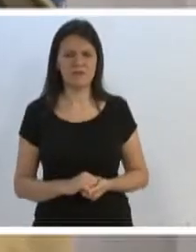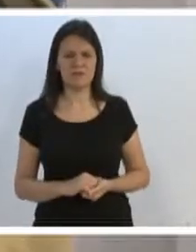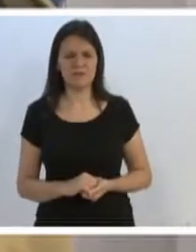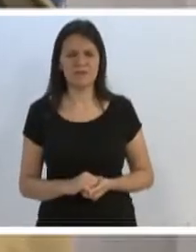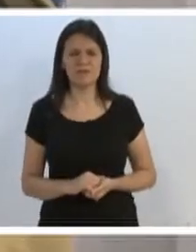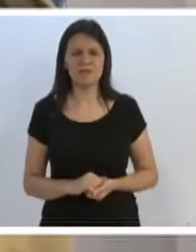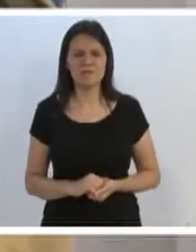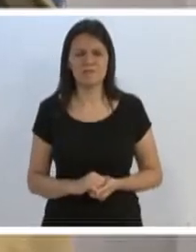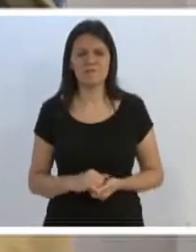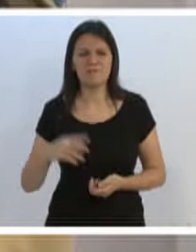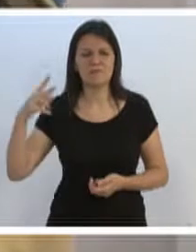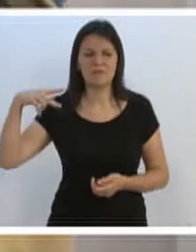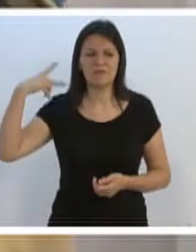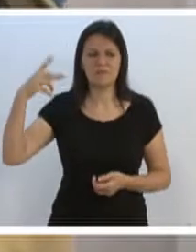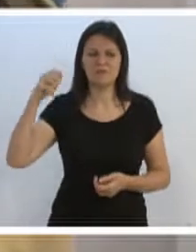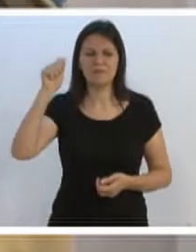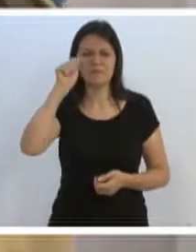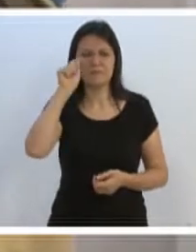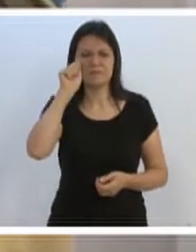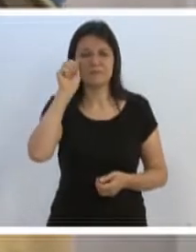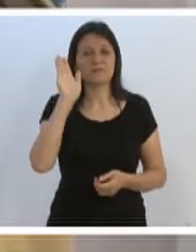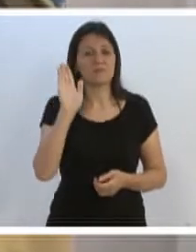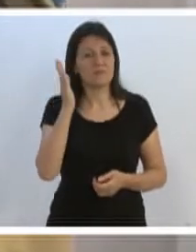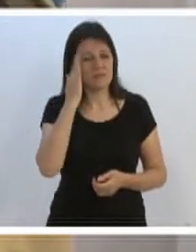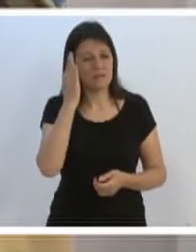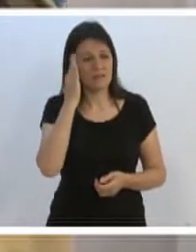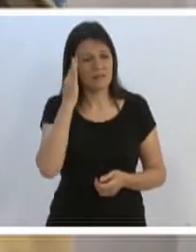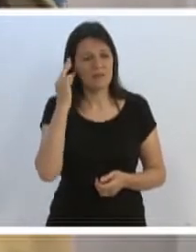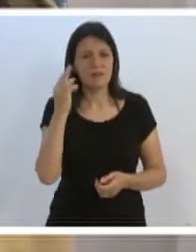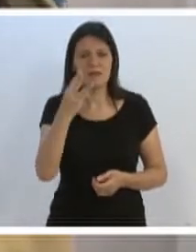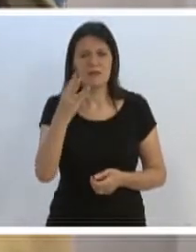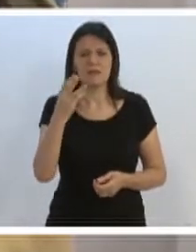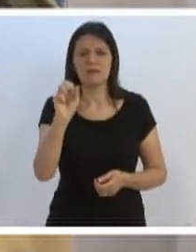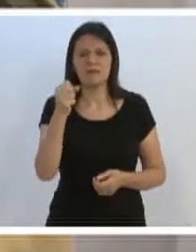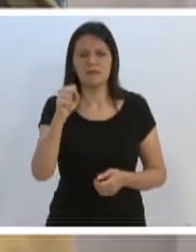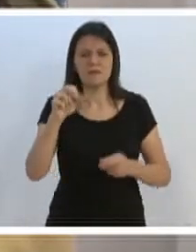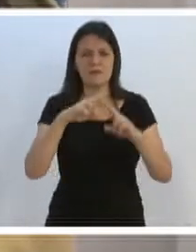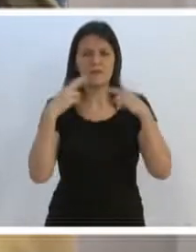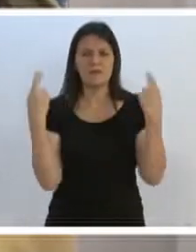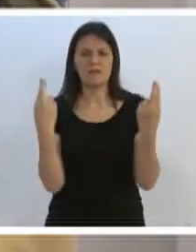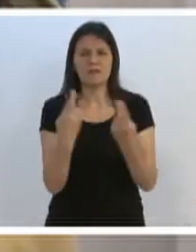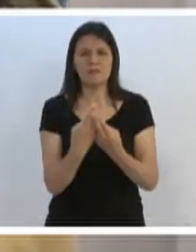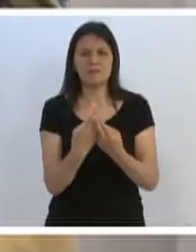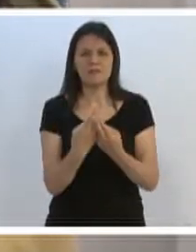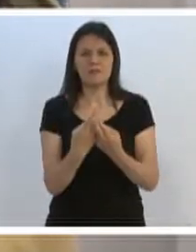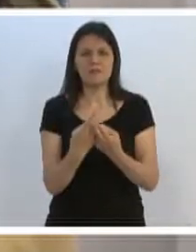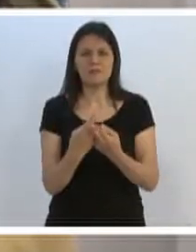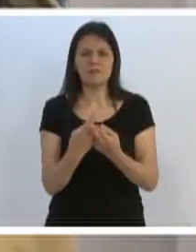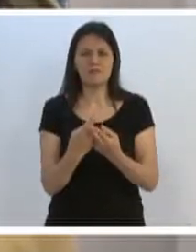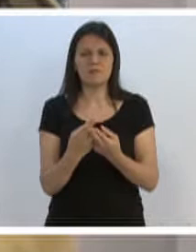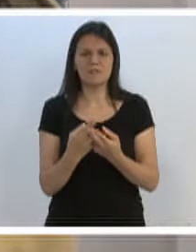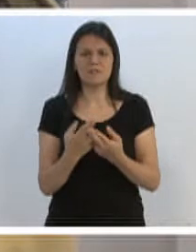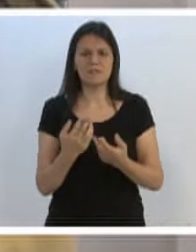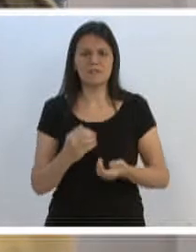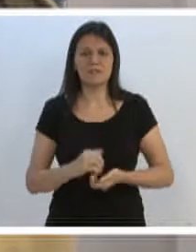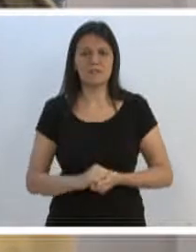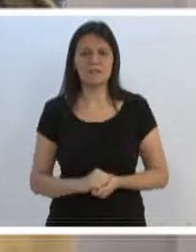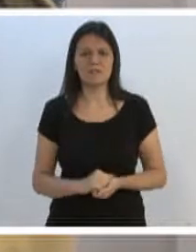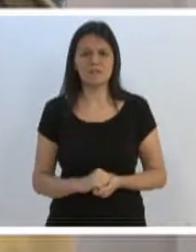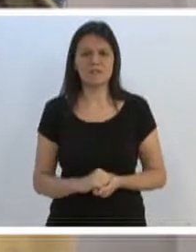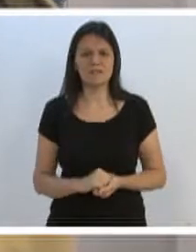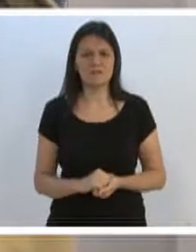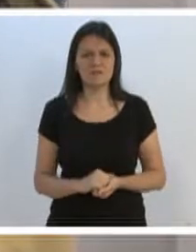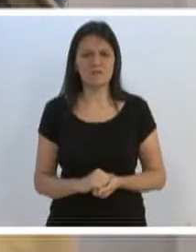Ito sabe, 38 reuniões já foram feitas na Jacob Nein, só conversando com a comunidade que a gente consegue fazer